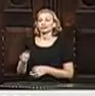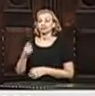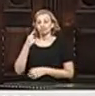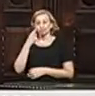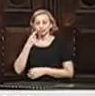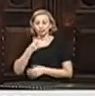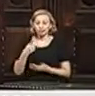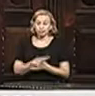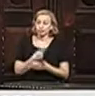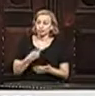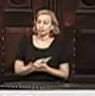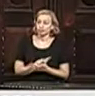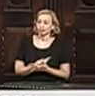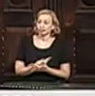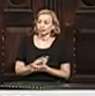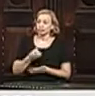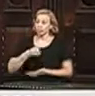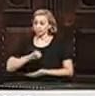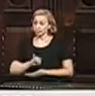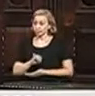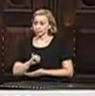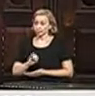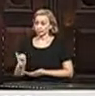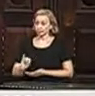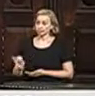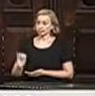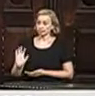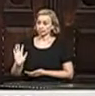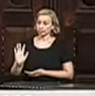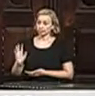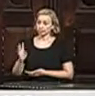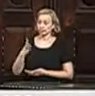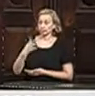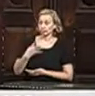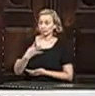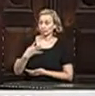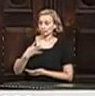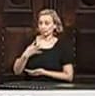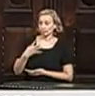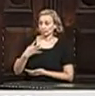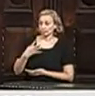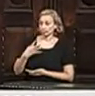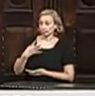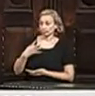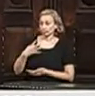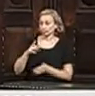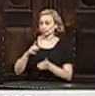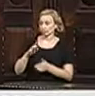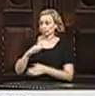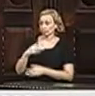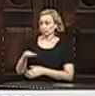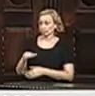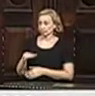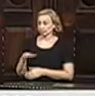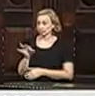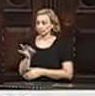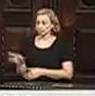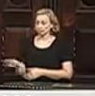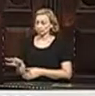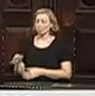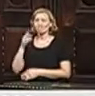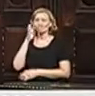se a inflação desse ano vai ser 4,5%, imagine você ter